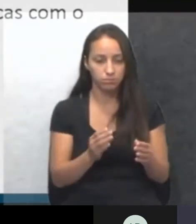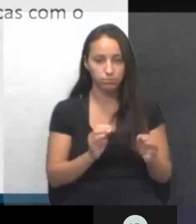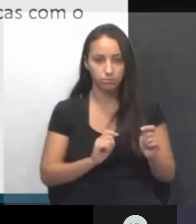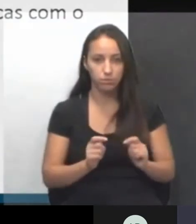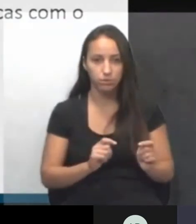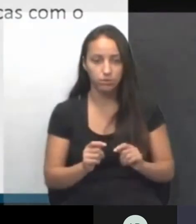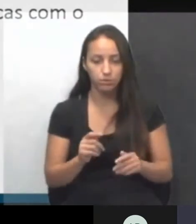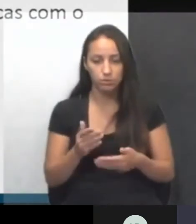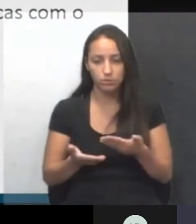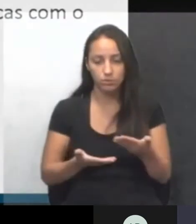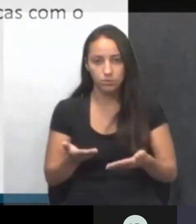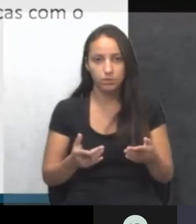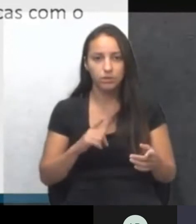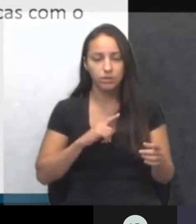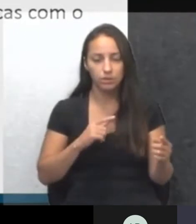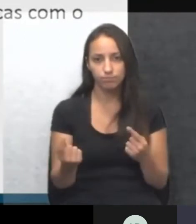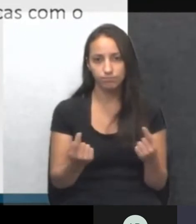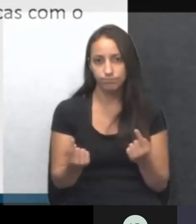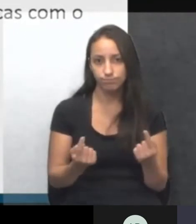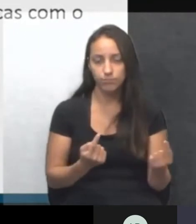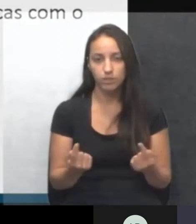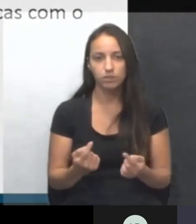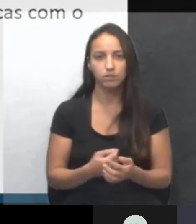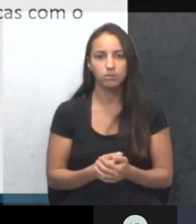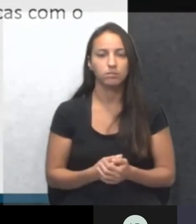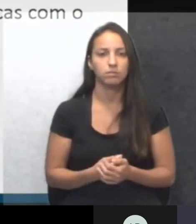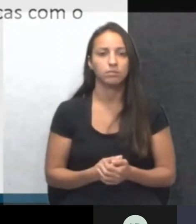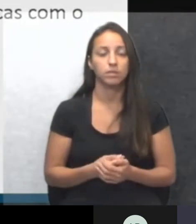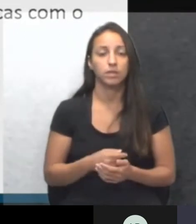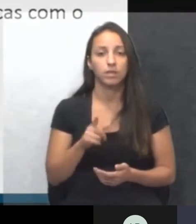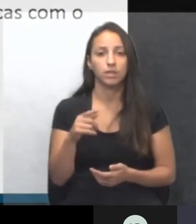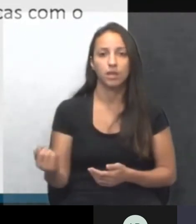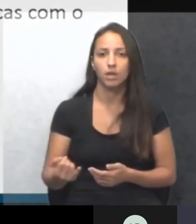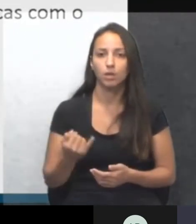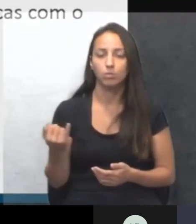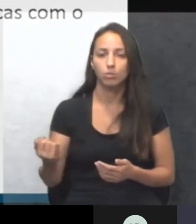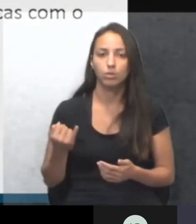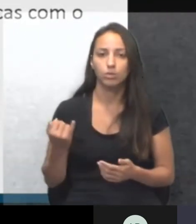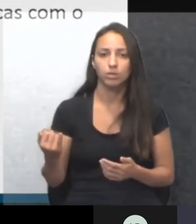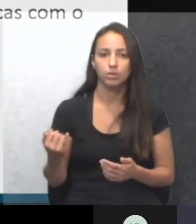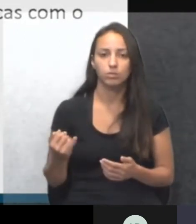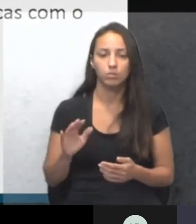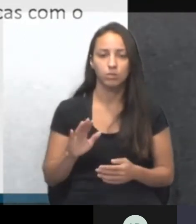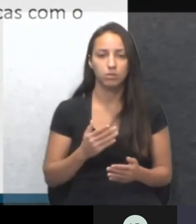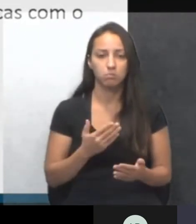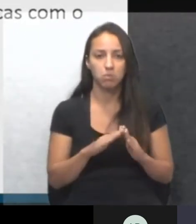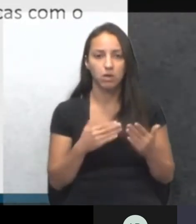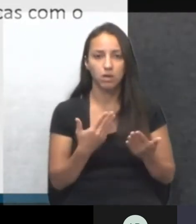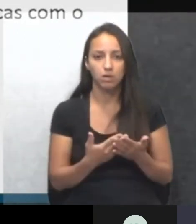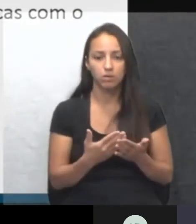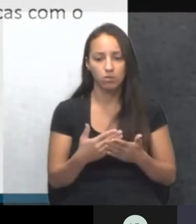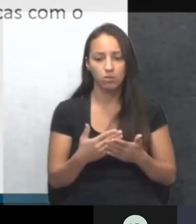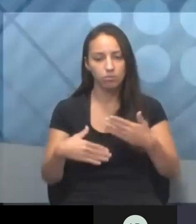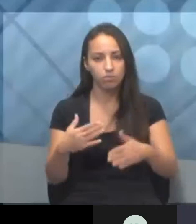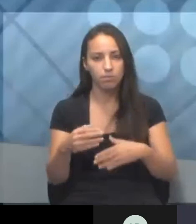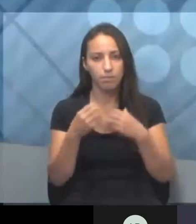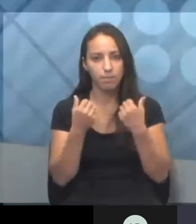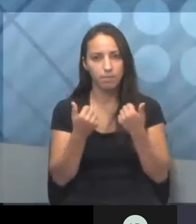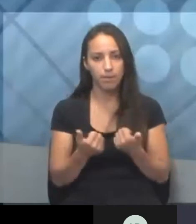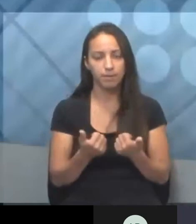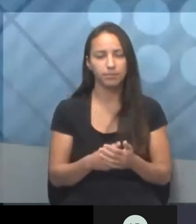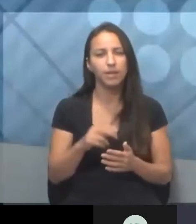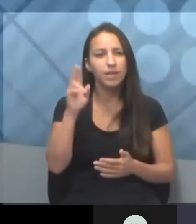serviços relacionam-se e são muito importantes para o bom funcionamento da escola. Lembra-se